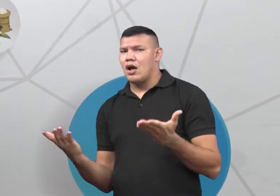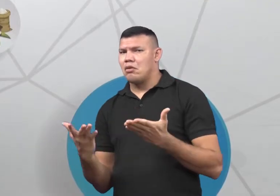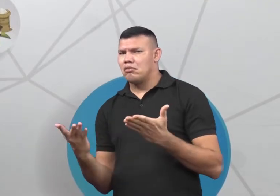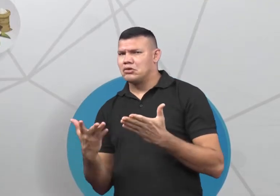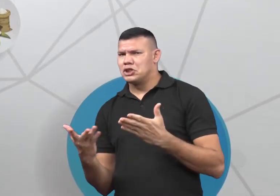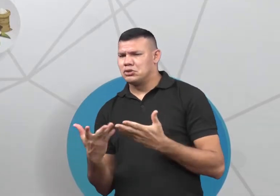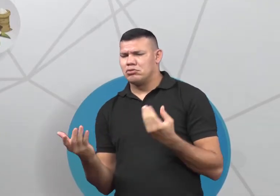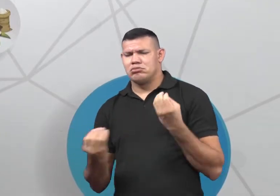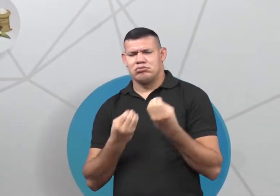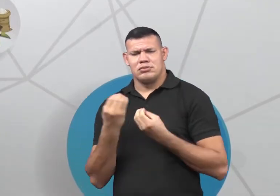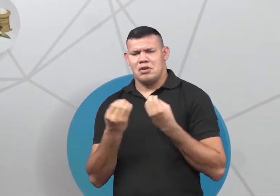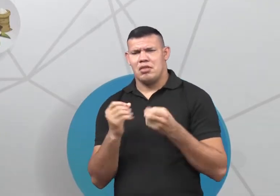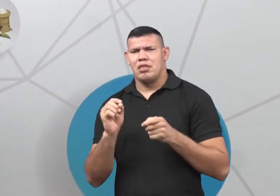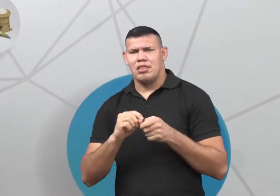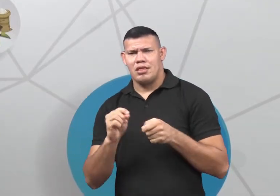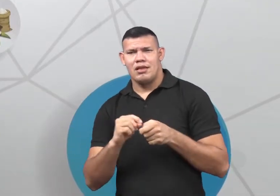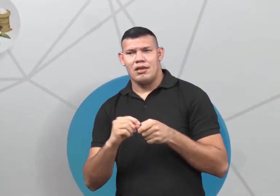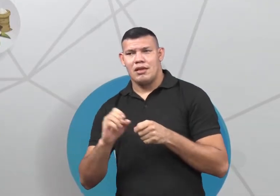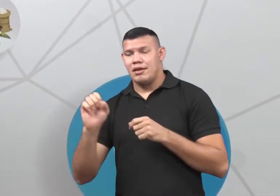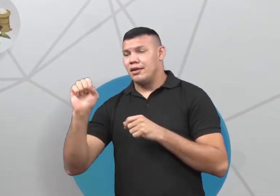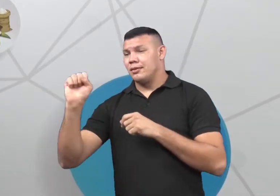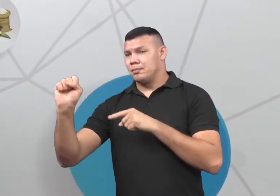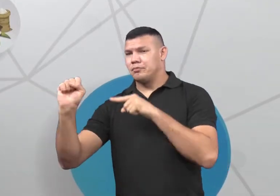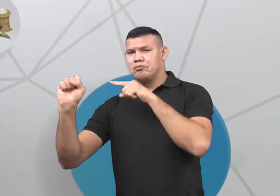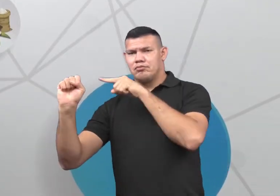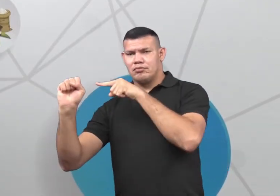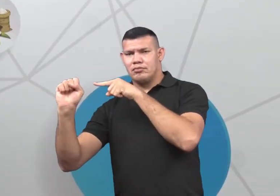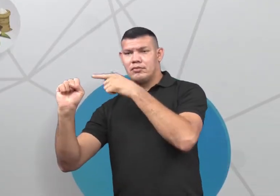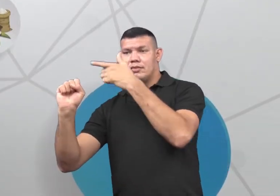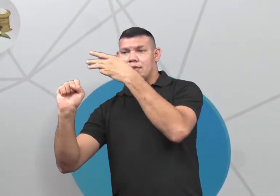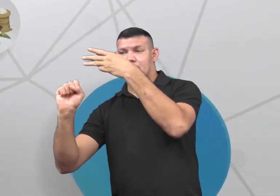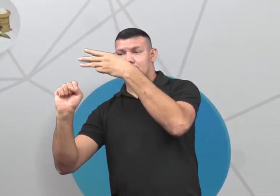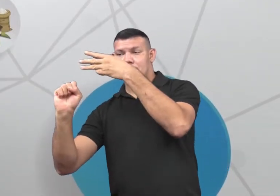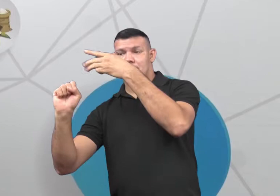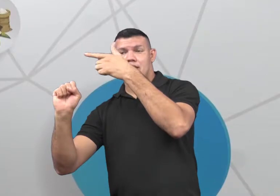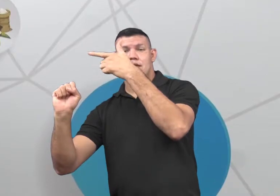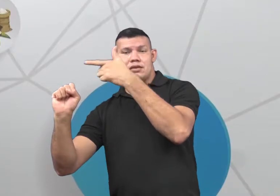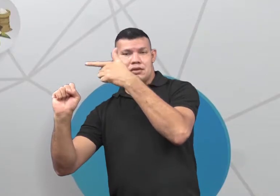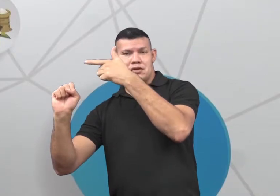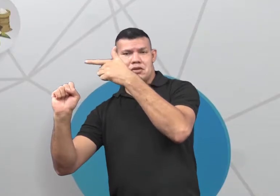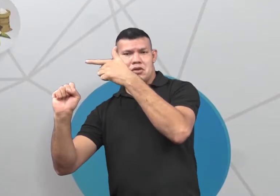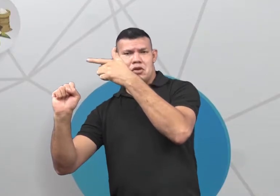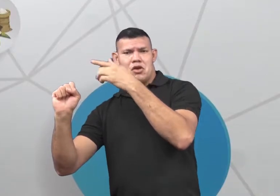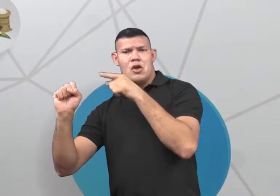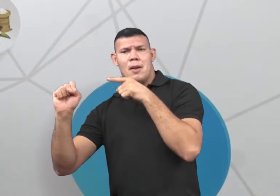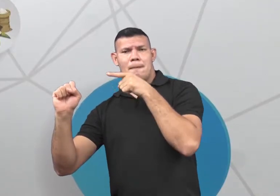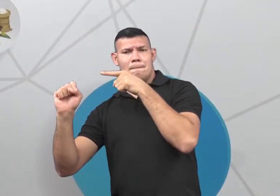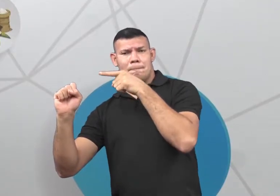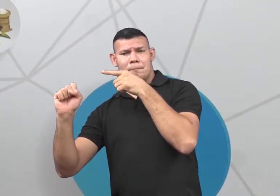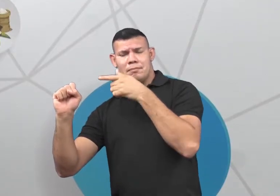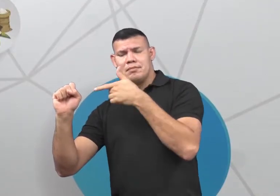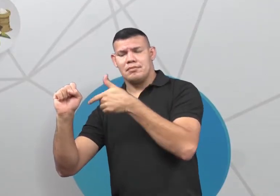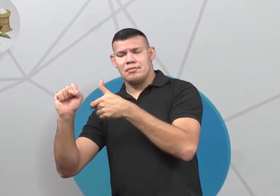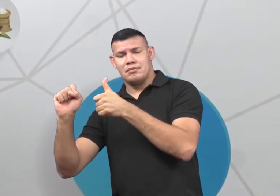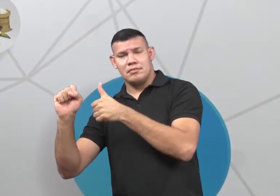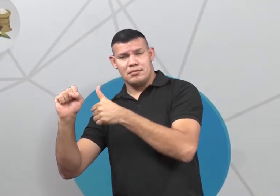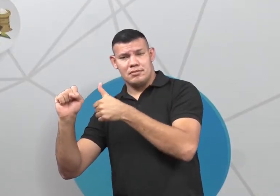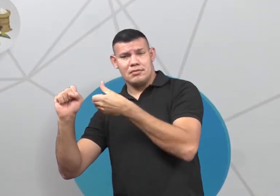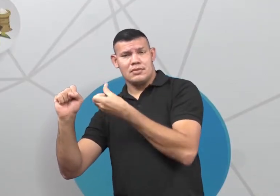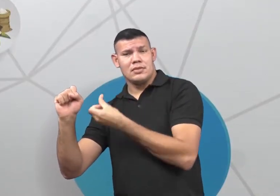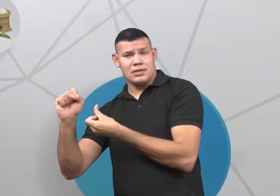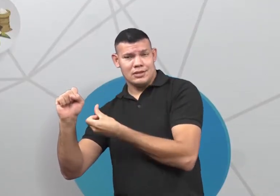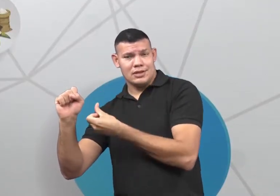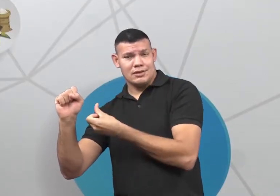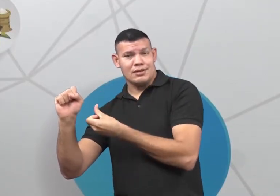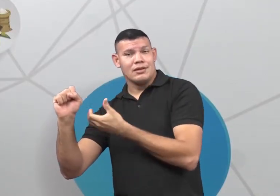do número atômico. A gente sabe que o número de massa é prótons mais nêutrons. Se a gente subtrair o número de